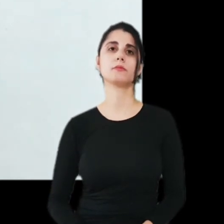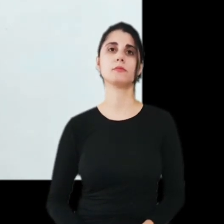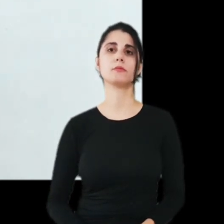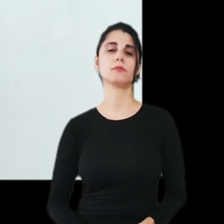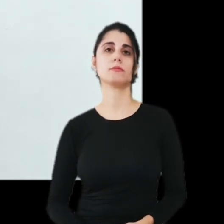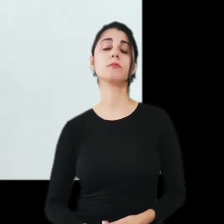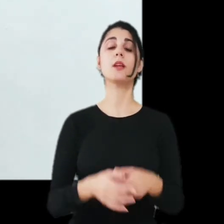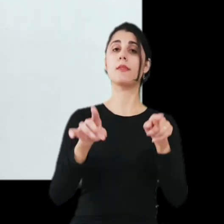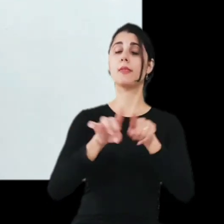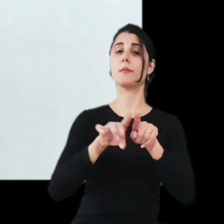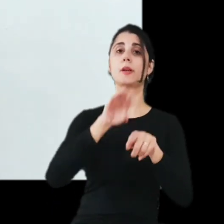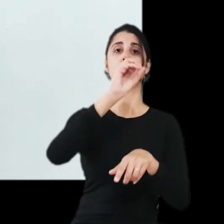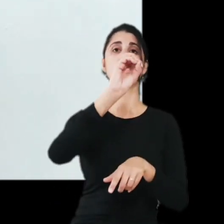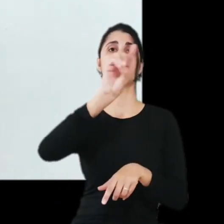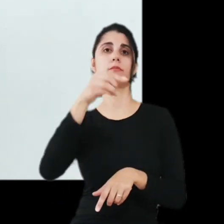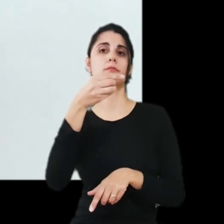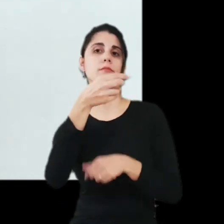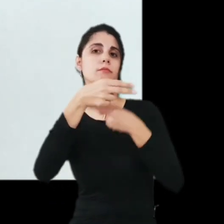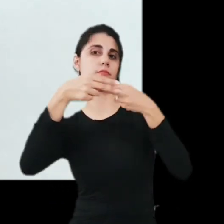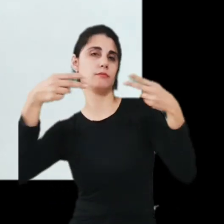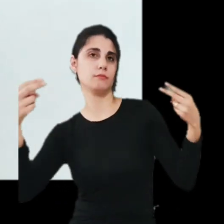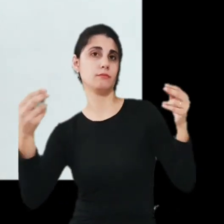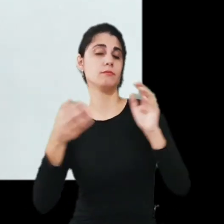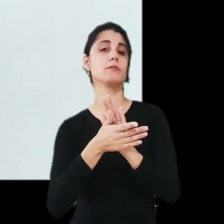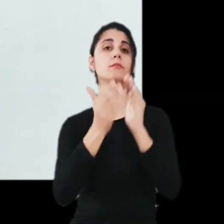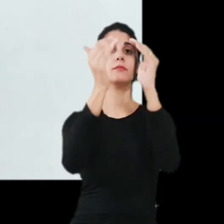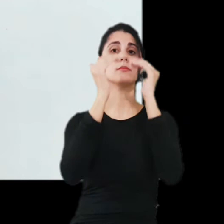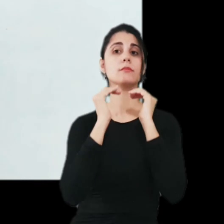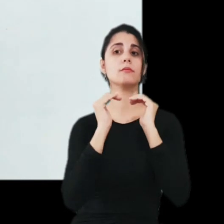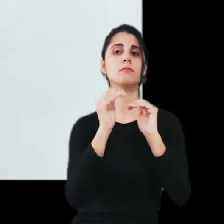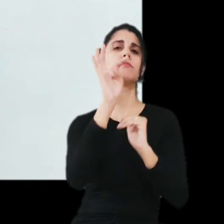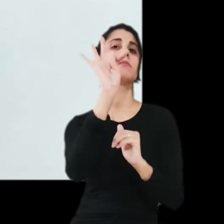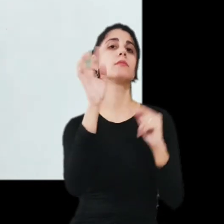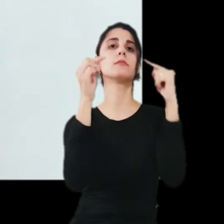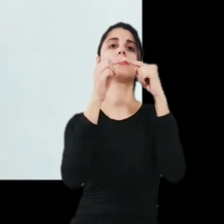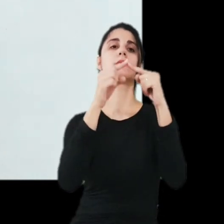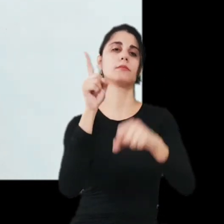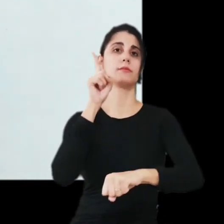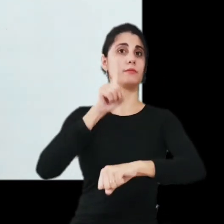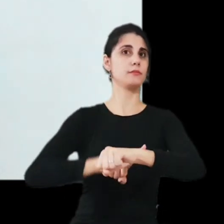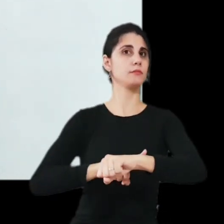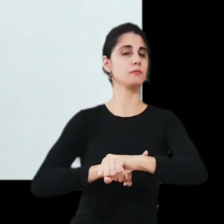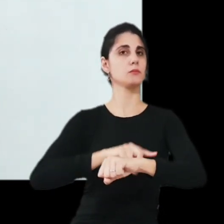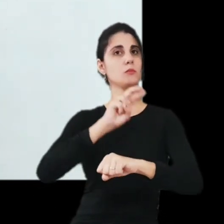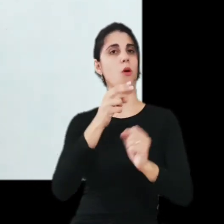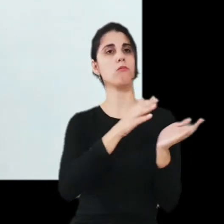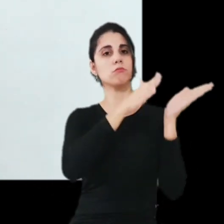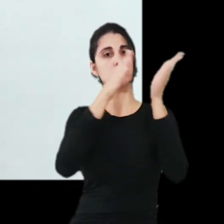em decimal. E T é o tempo ou período.